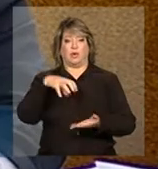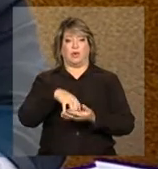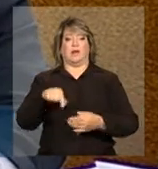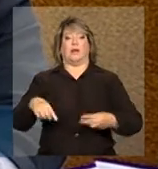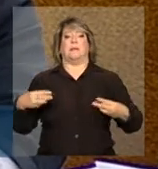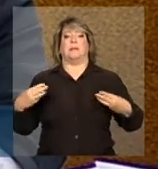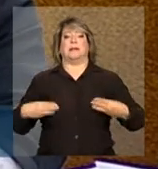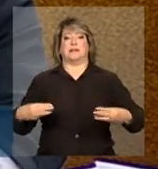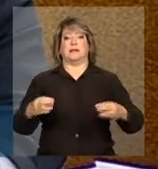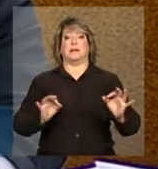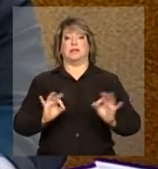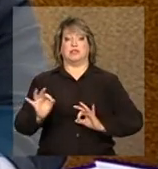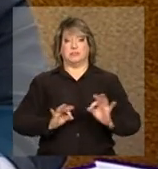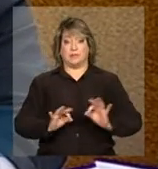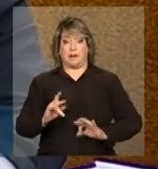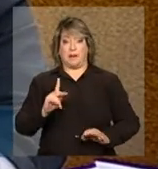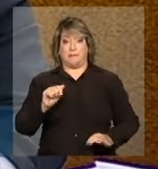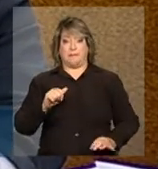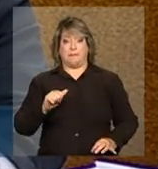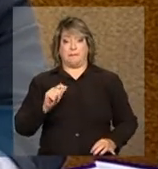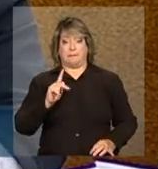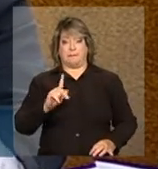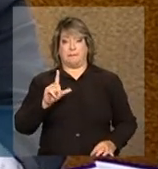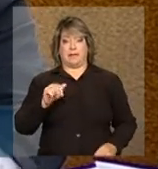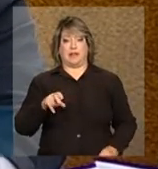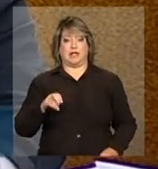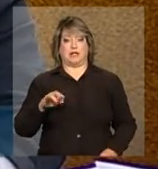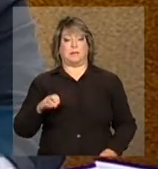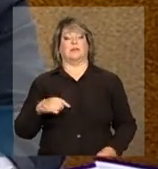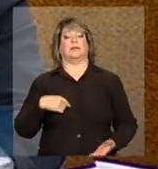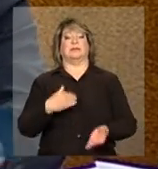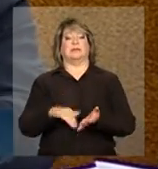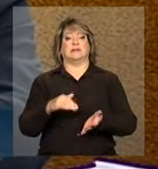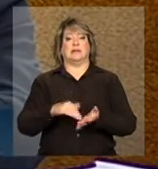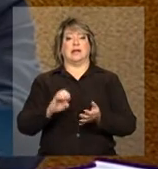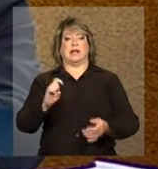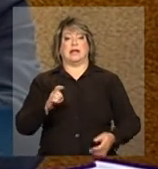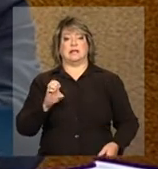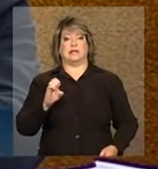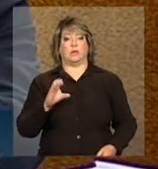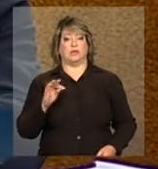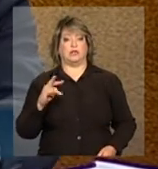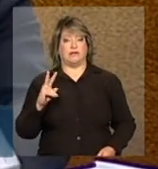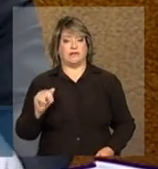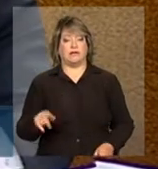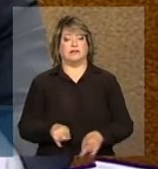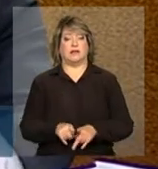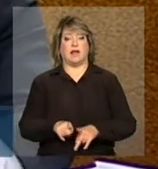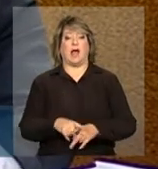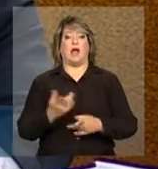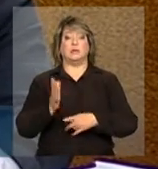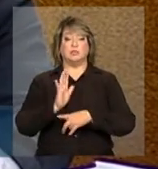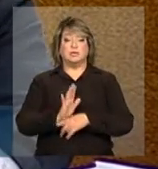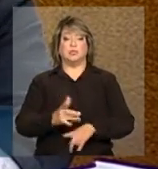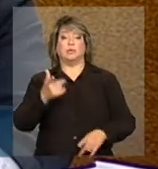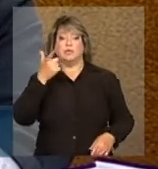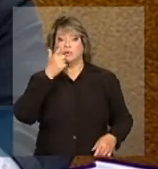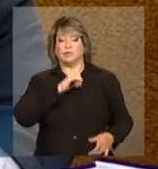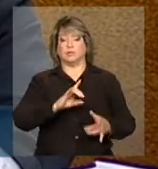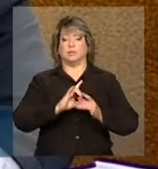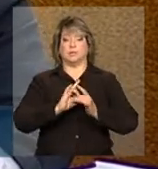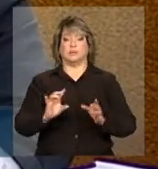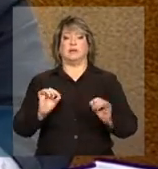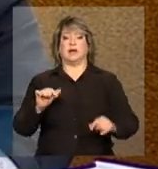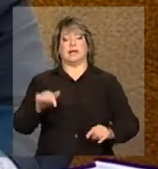do Planejamento, da Secretaria Nacional de Articulação Social, da Secretaria Executiva, que ajudou e permitiu